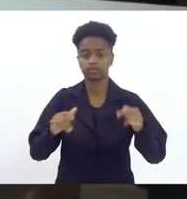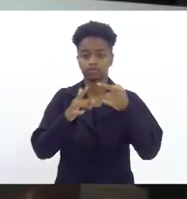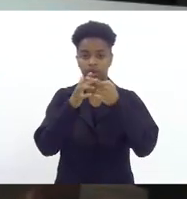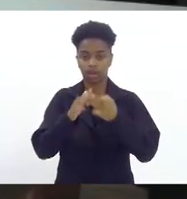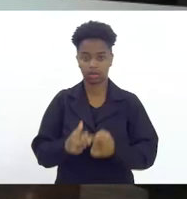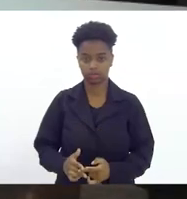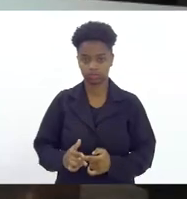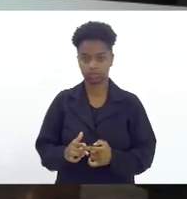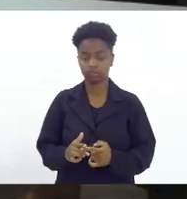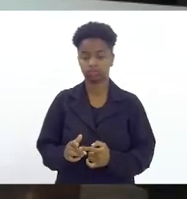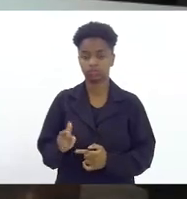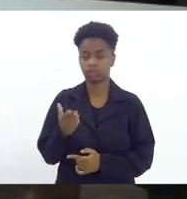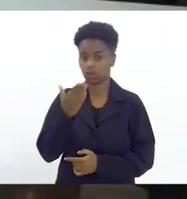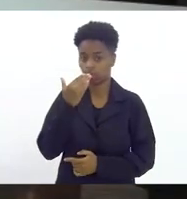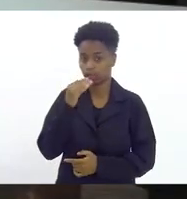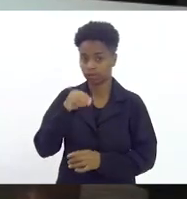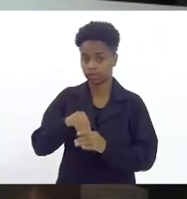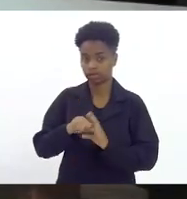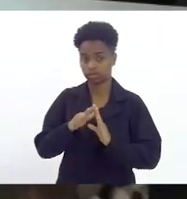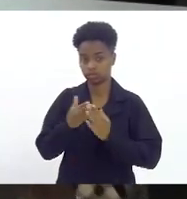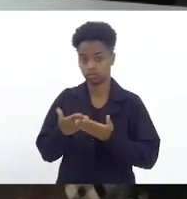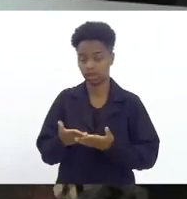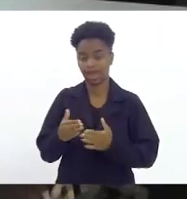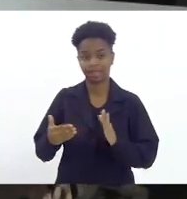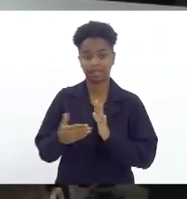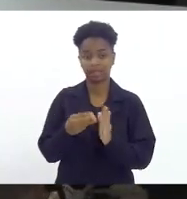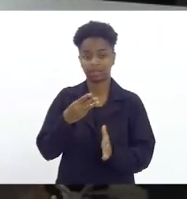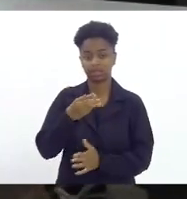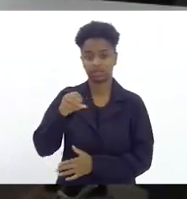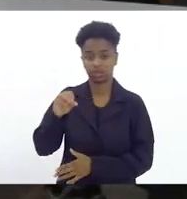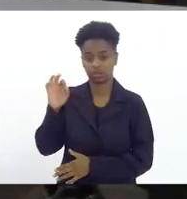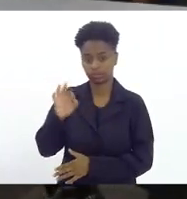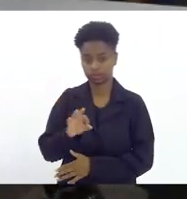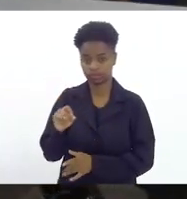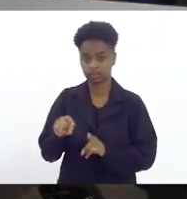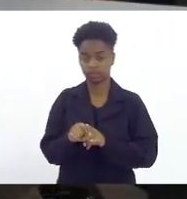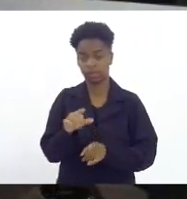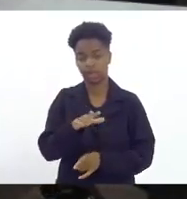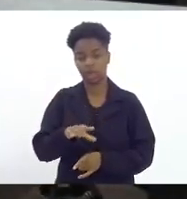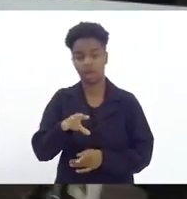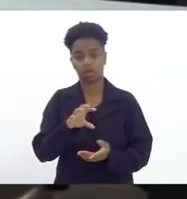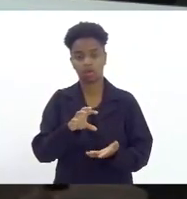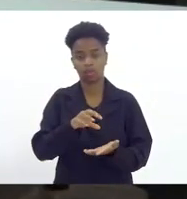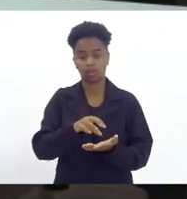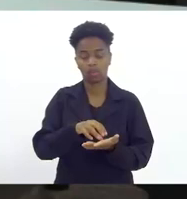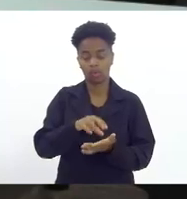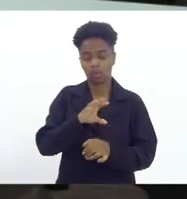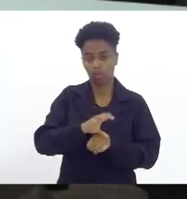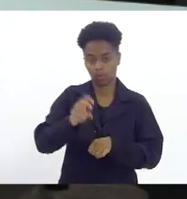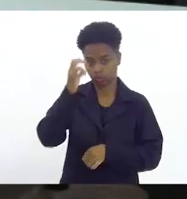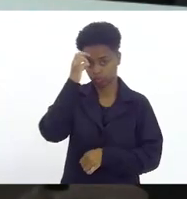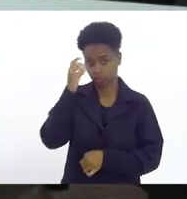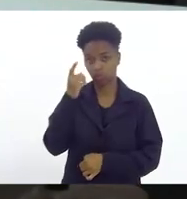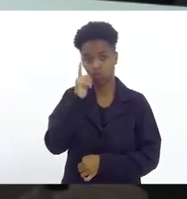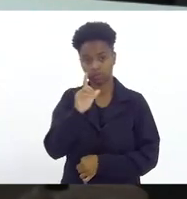da merenda escolar em até 39% o setor cultural já conseguiu arrecadar